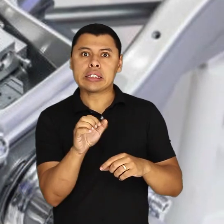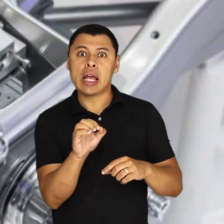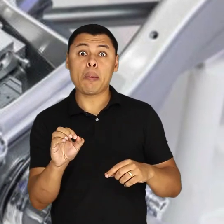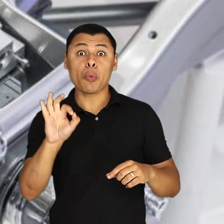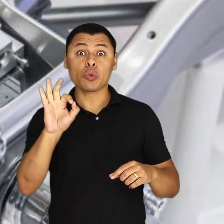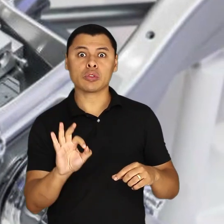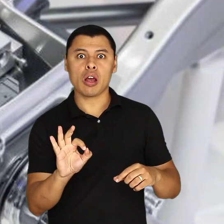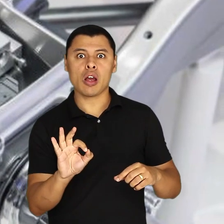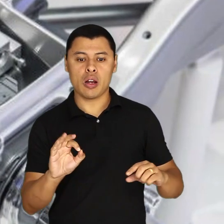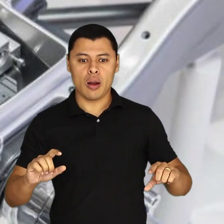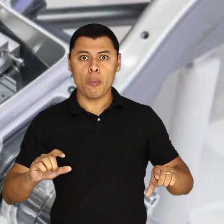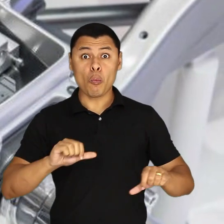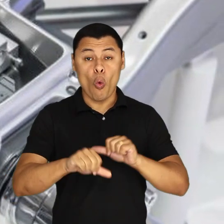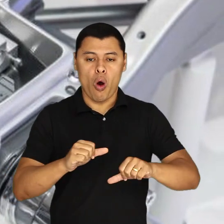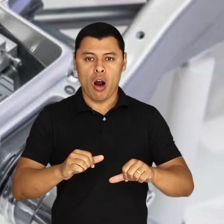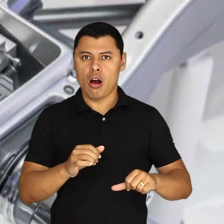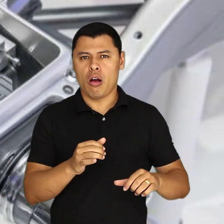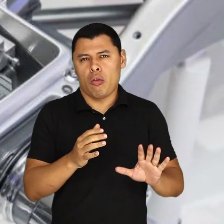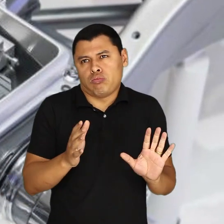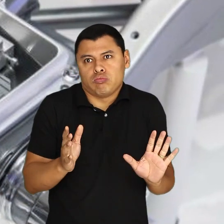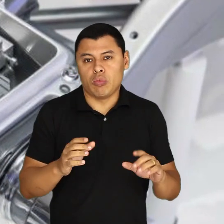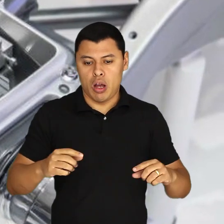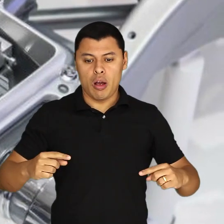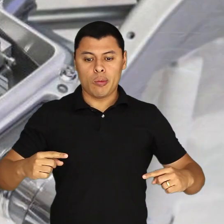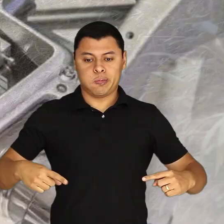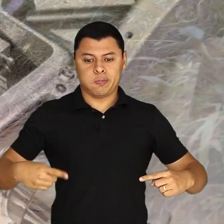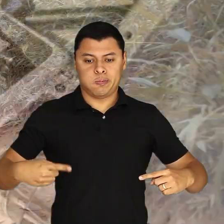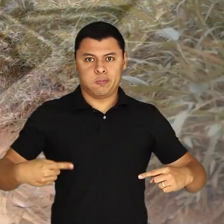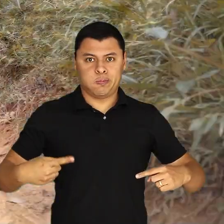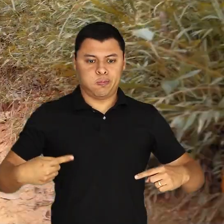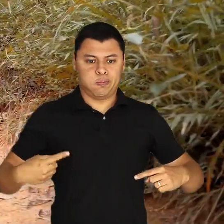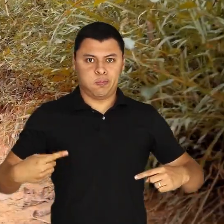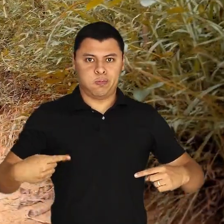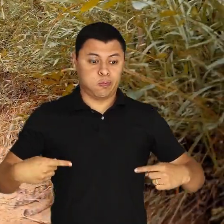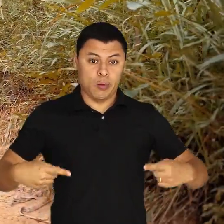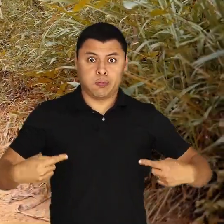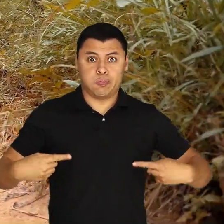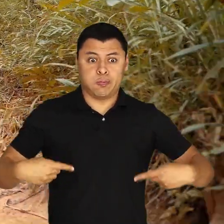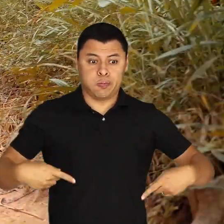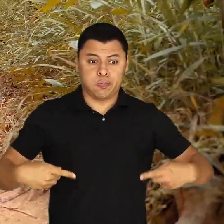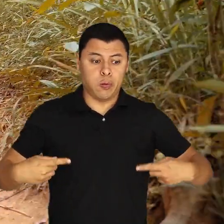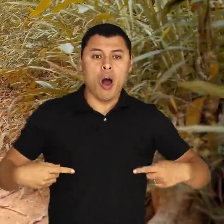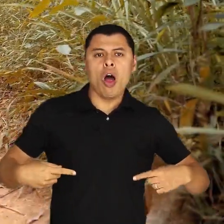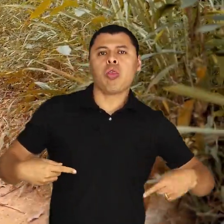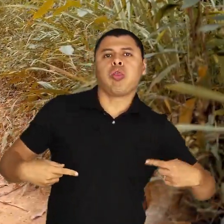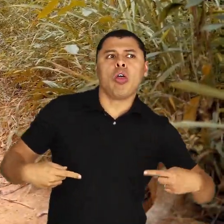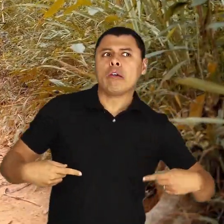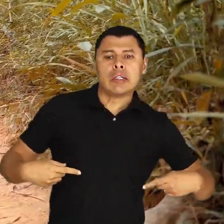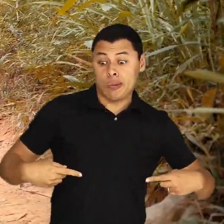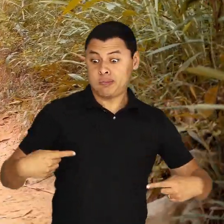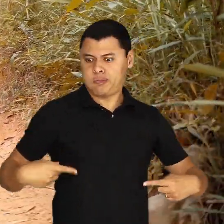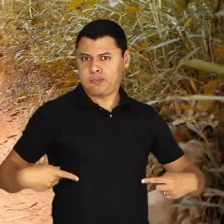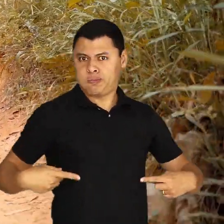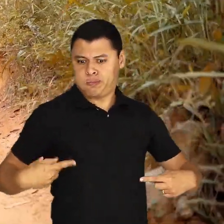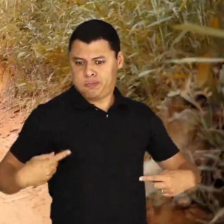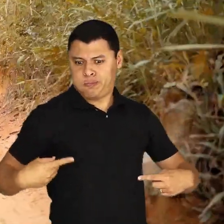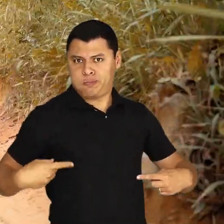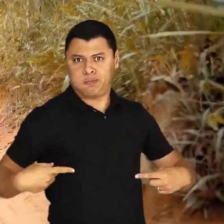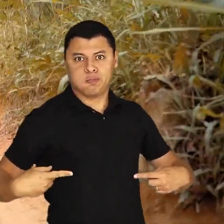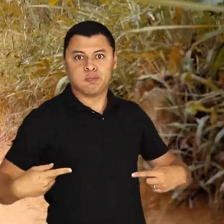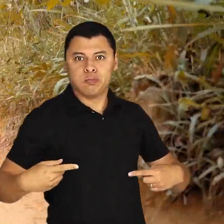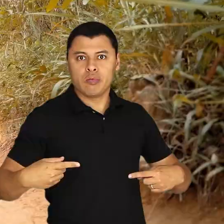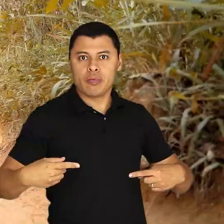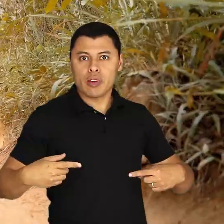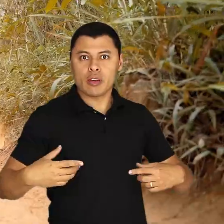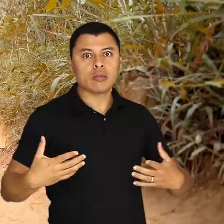transferir 100% de torque para um dos lados conforme necessidade. Um sistema ativo, né? Que não precisa esperar escorregamento para fazer isso.